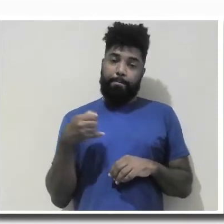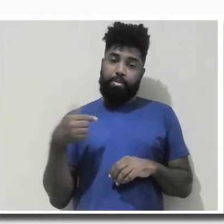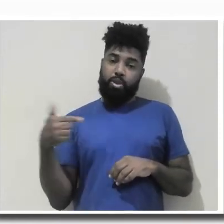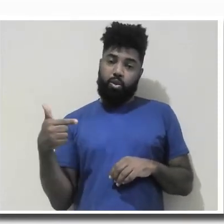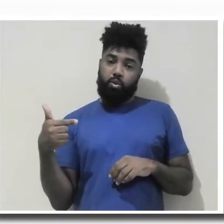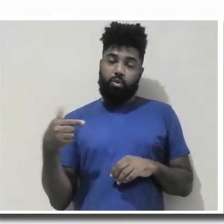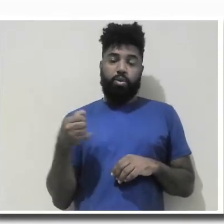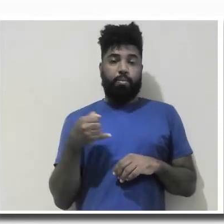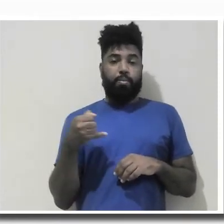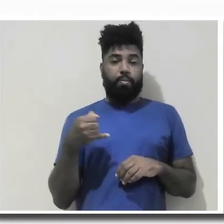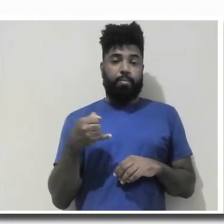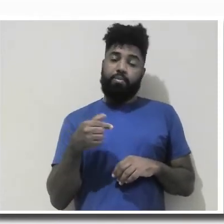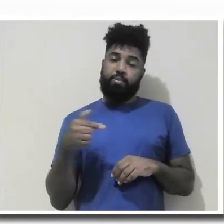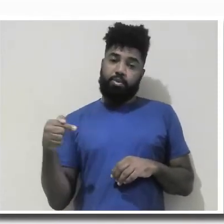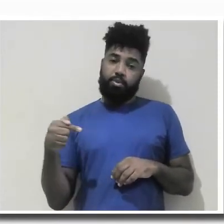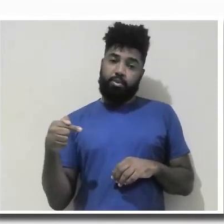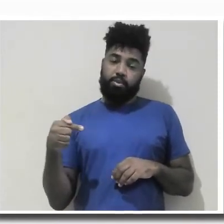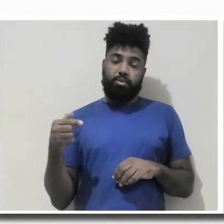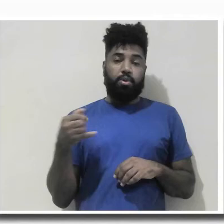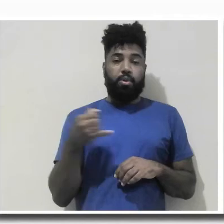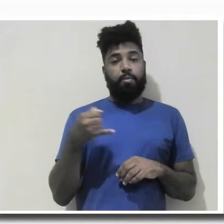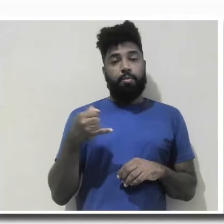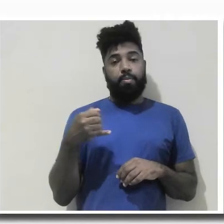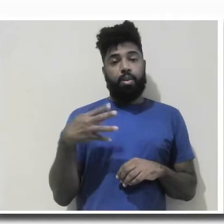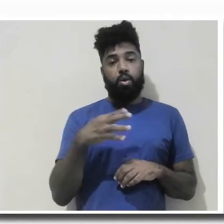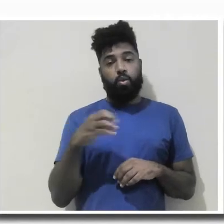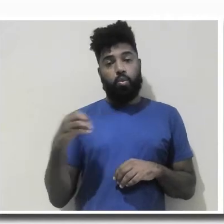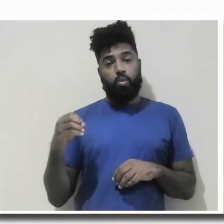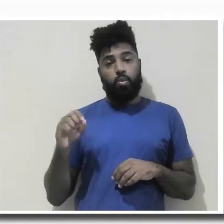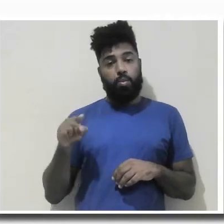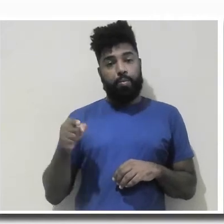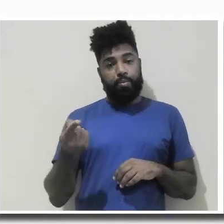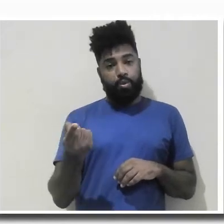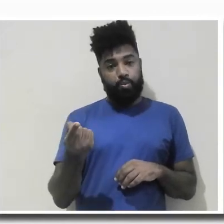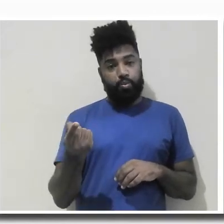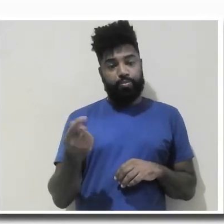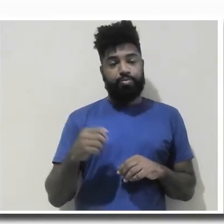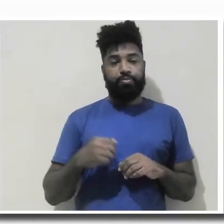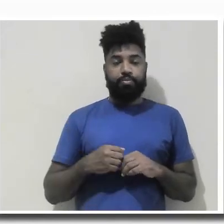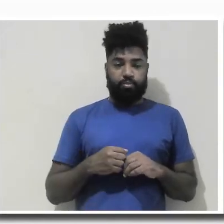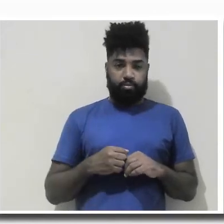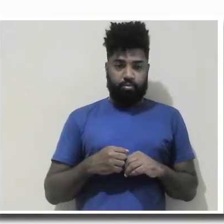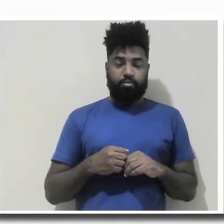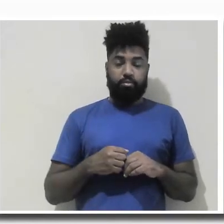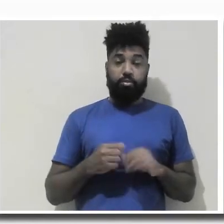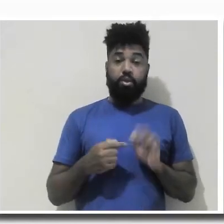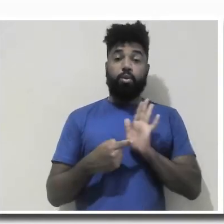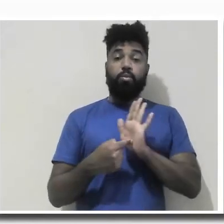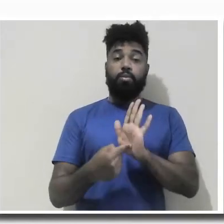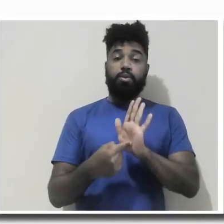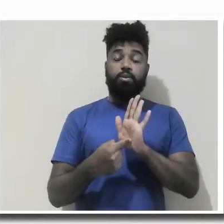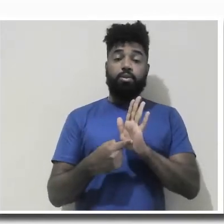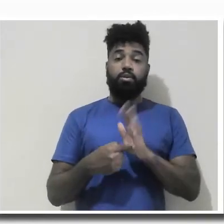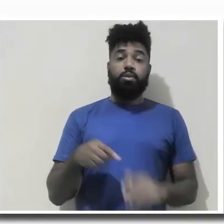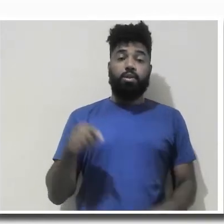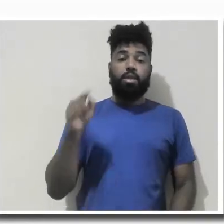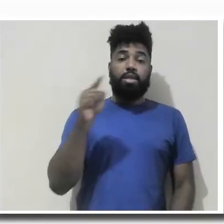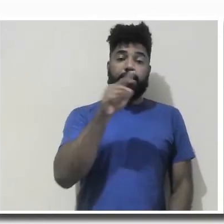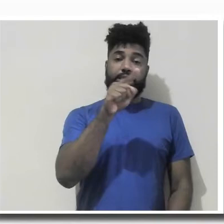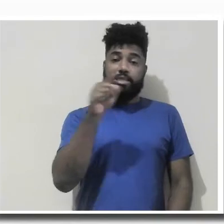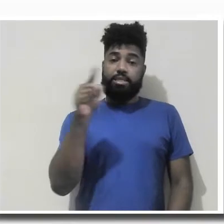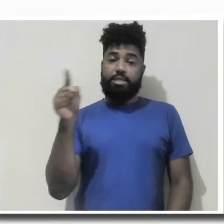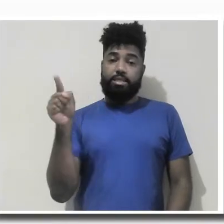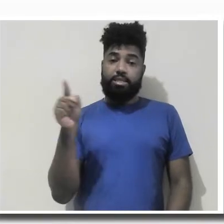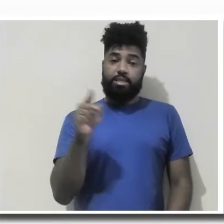Menos 2, menos 7, menos 400.000. E para isso, apresentemos o